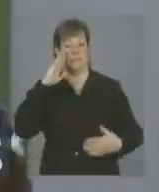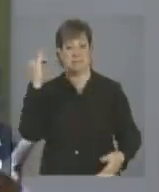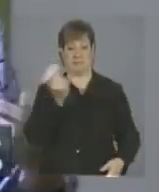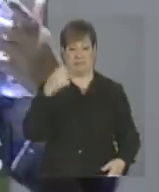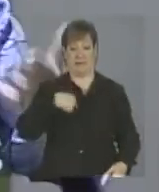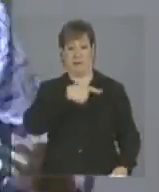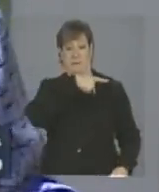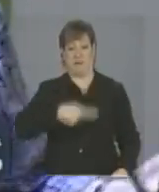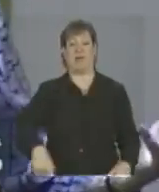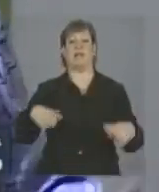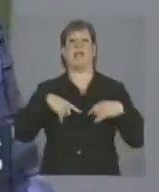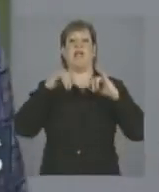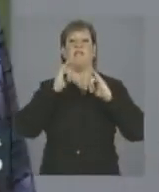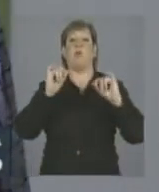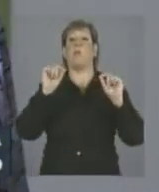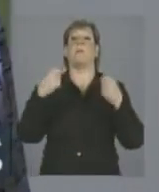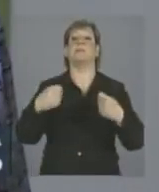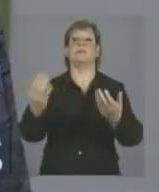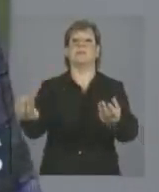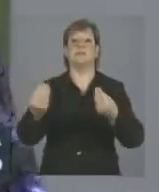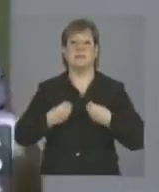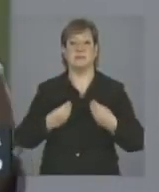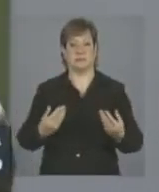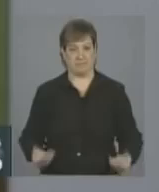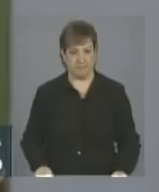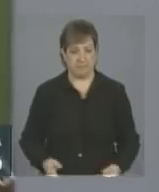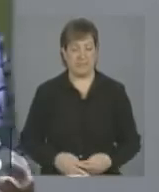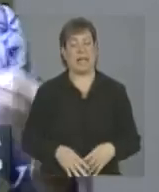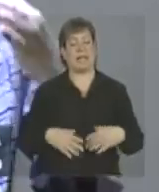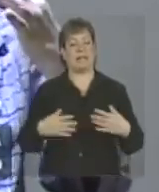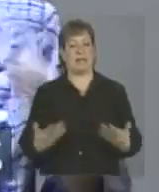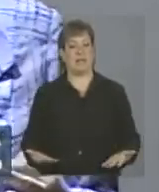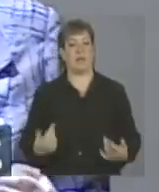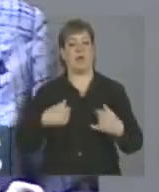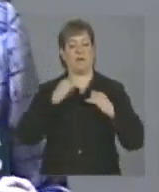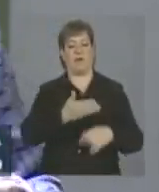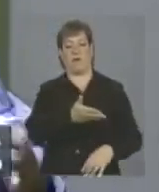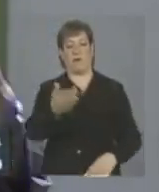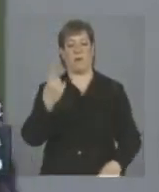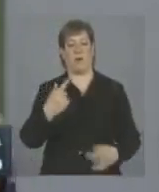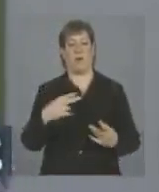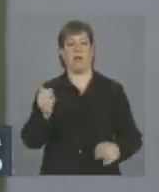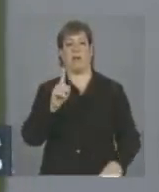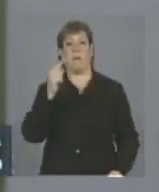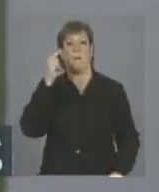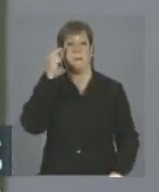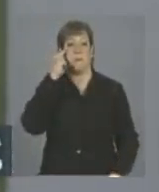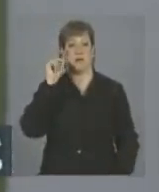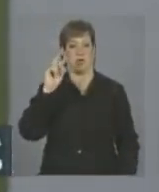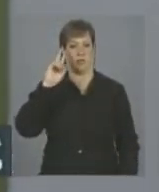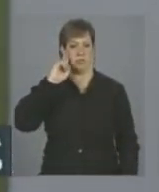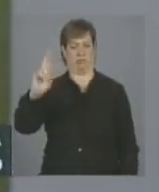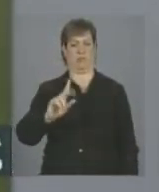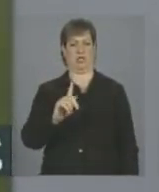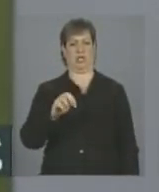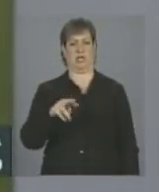presidente ter as informações necessárias. Então, eu digo para vocês o seguinte, não tem só generalista,